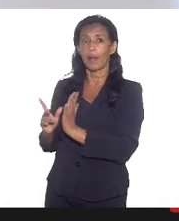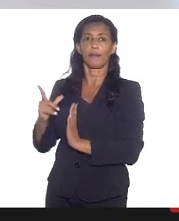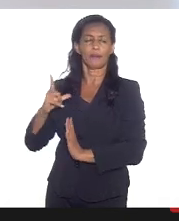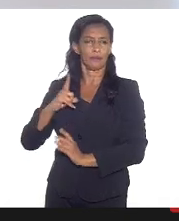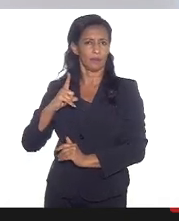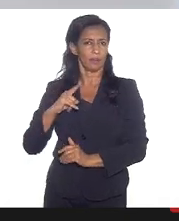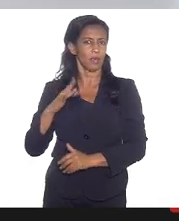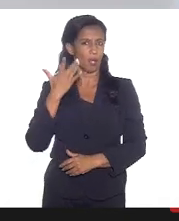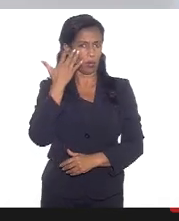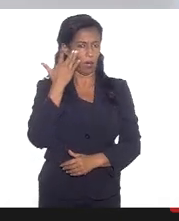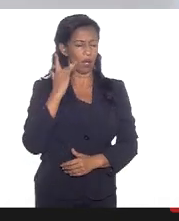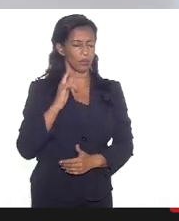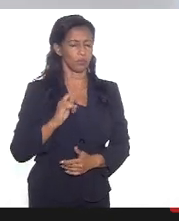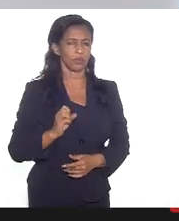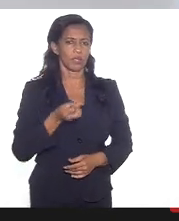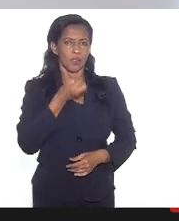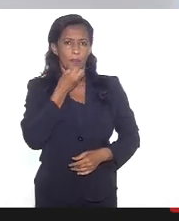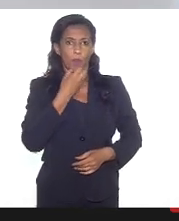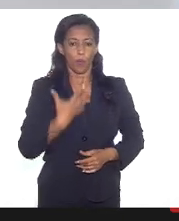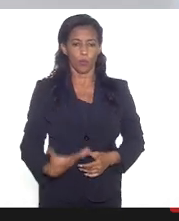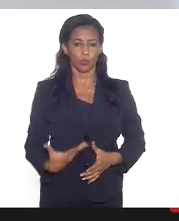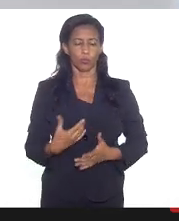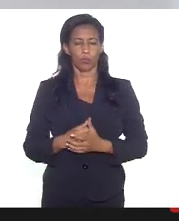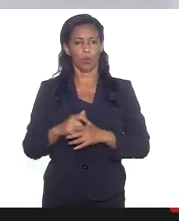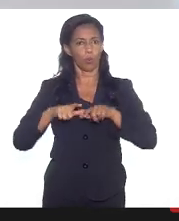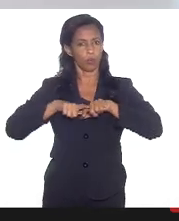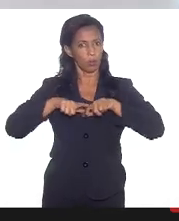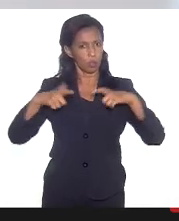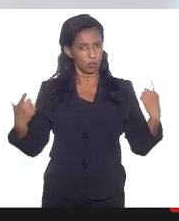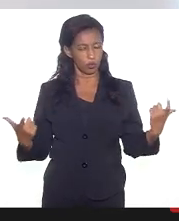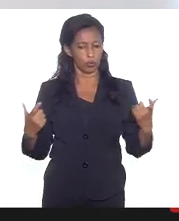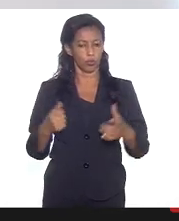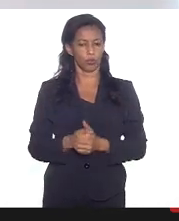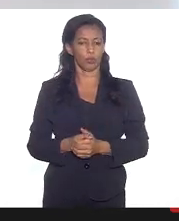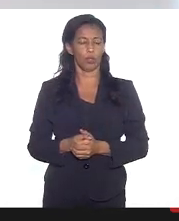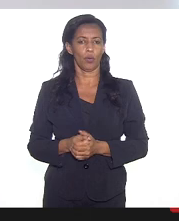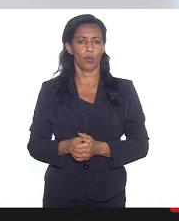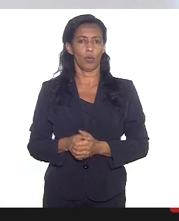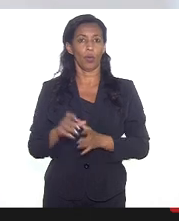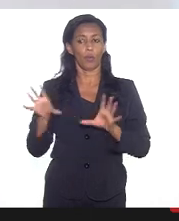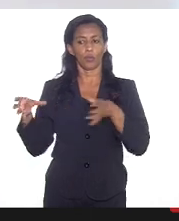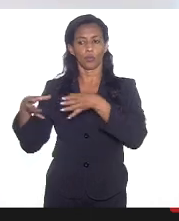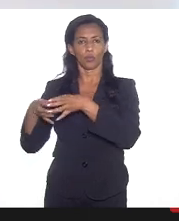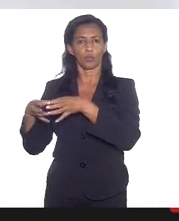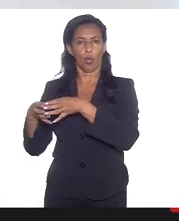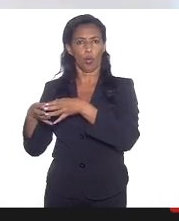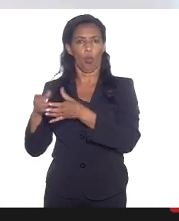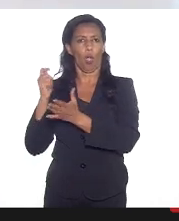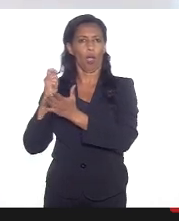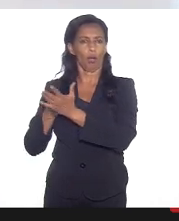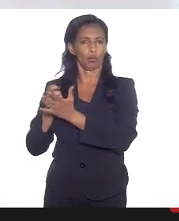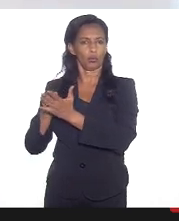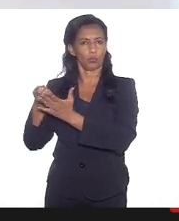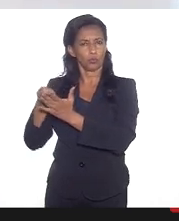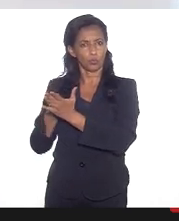ser muito, muito, muito, muito grandioso para os órgãos de auditoria, vou dizer assim, tá? E